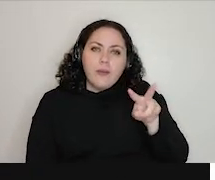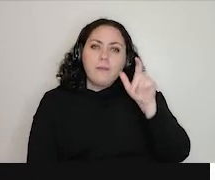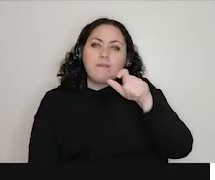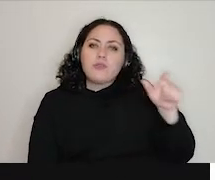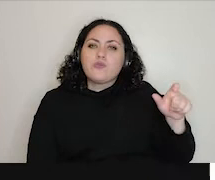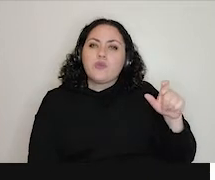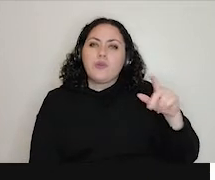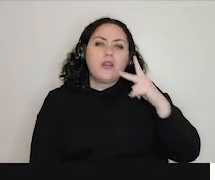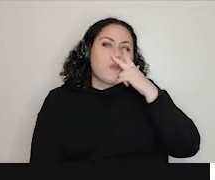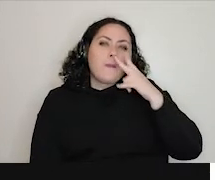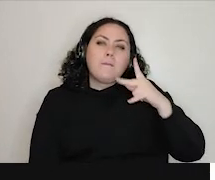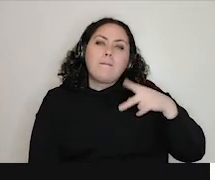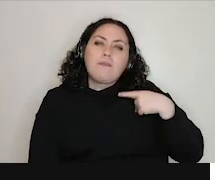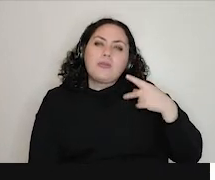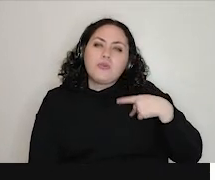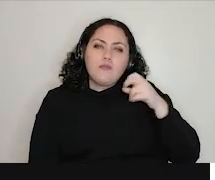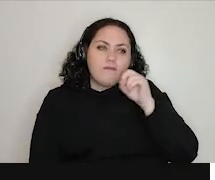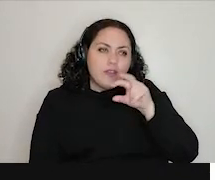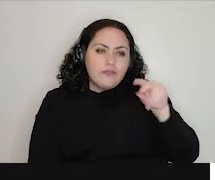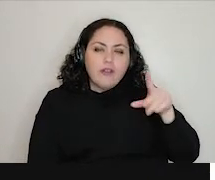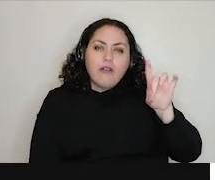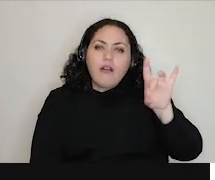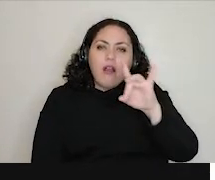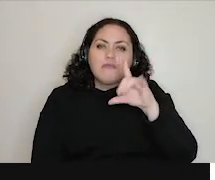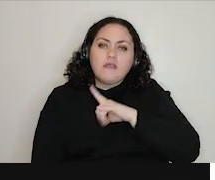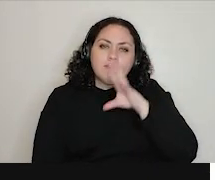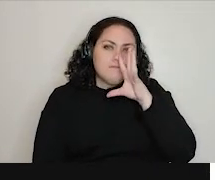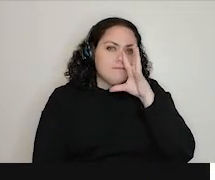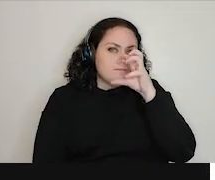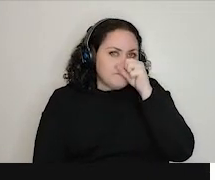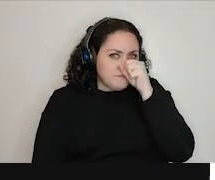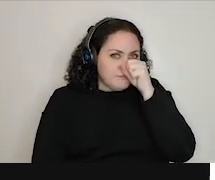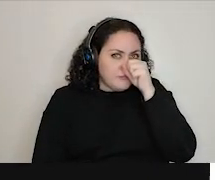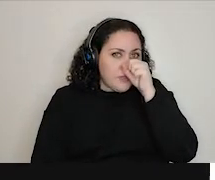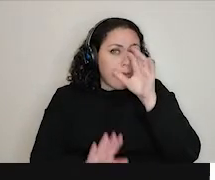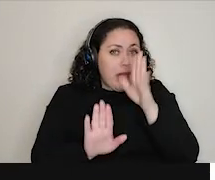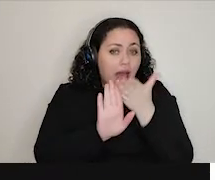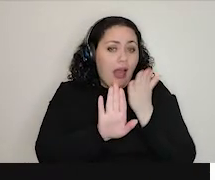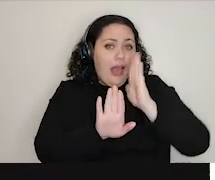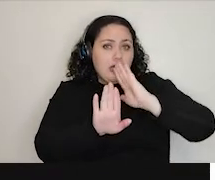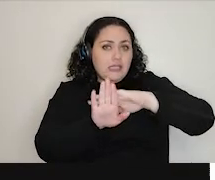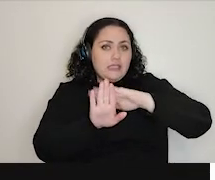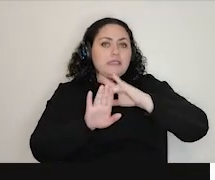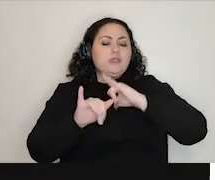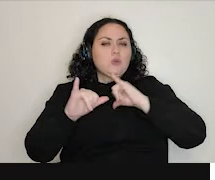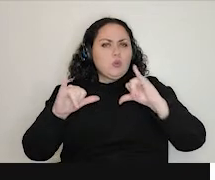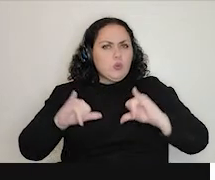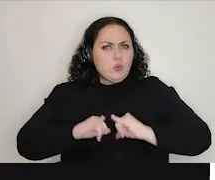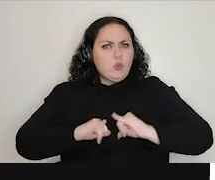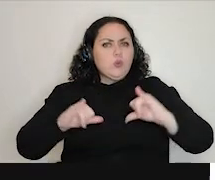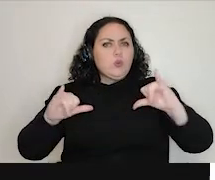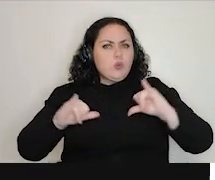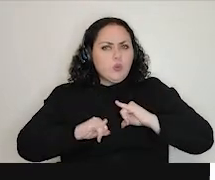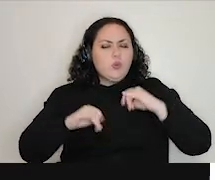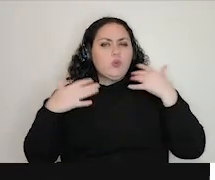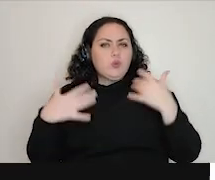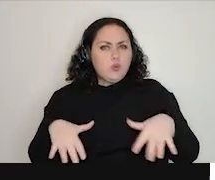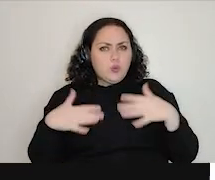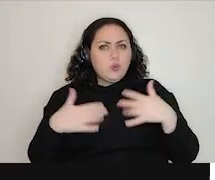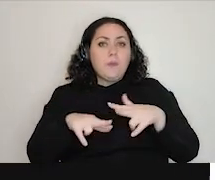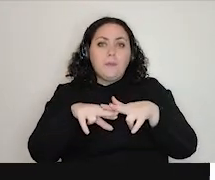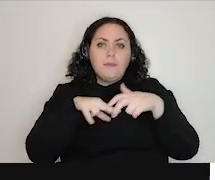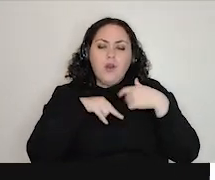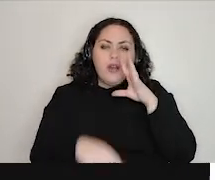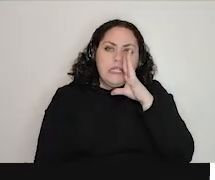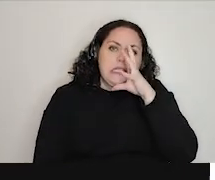a gente olhe para esses personagens, né, e veja o quanto de resistência, né, eles tiveram, mas o quanto de